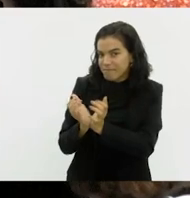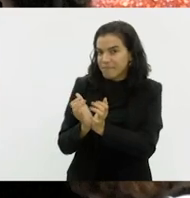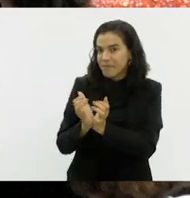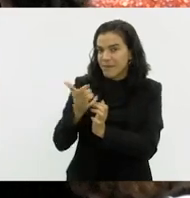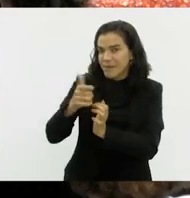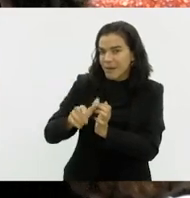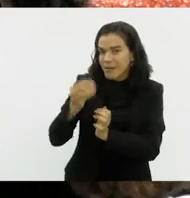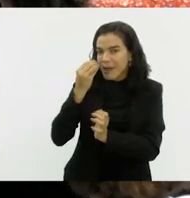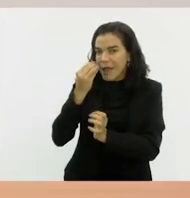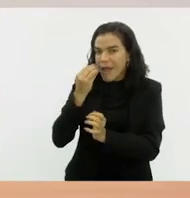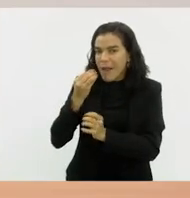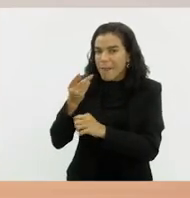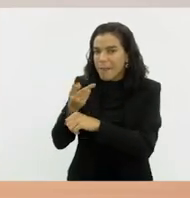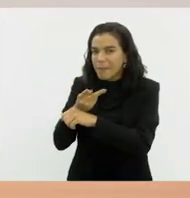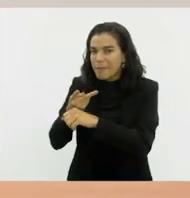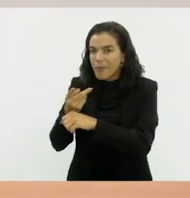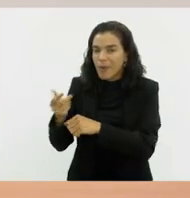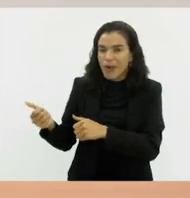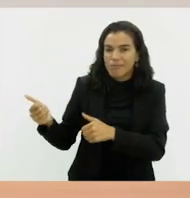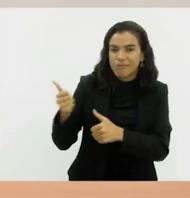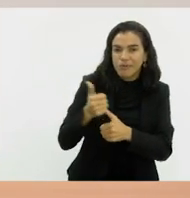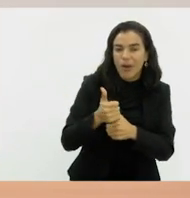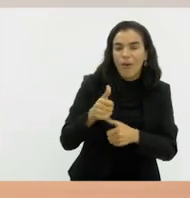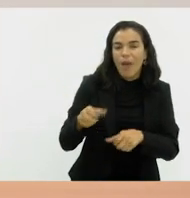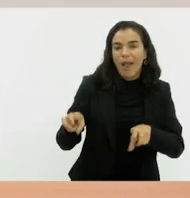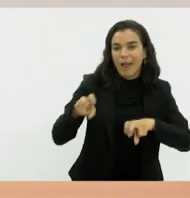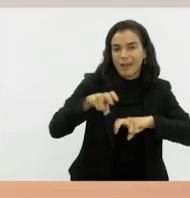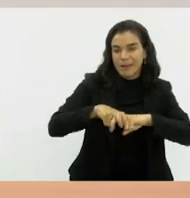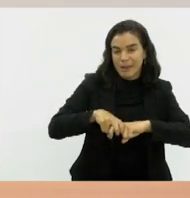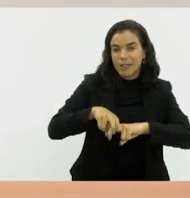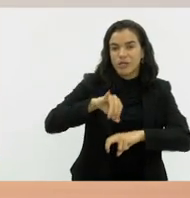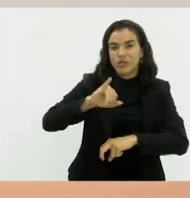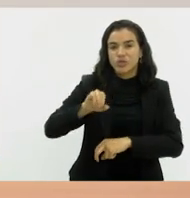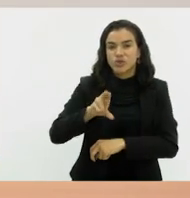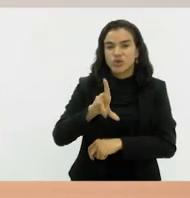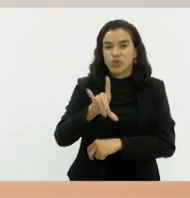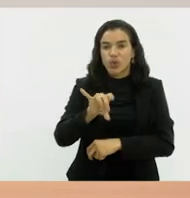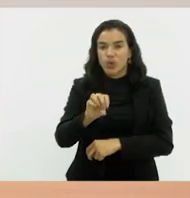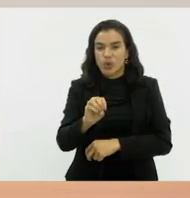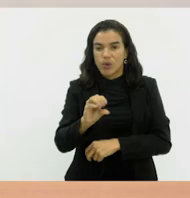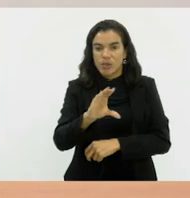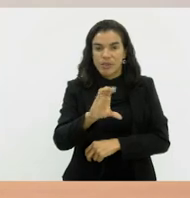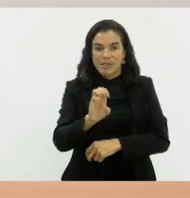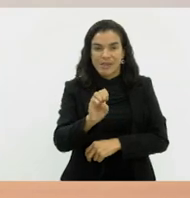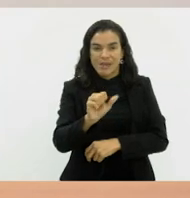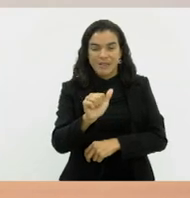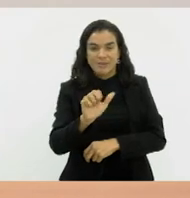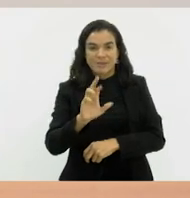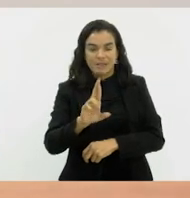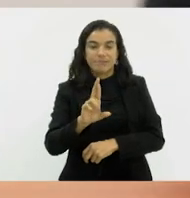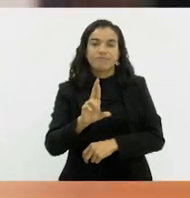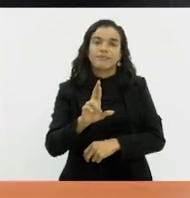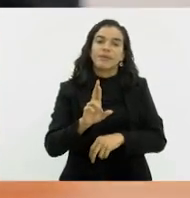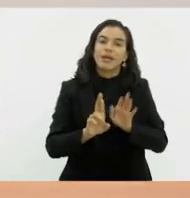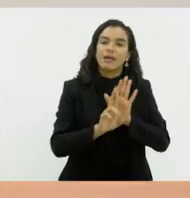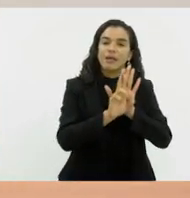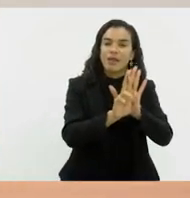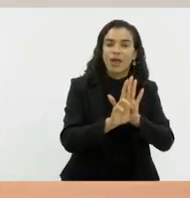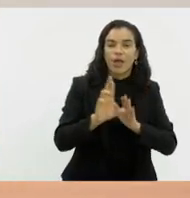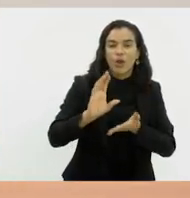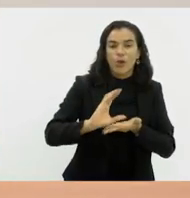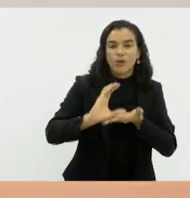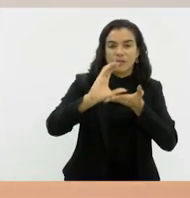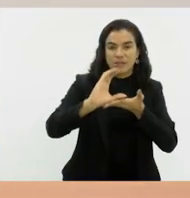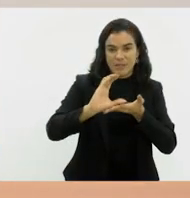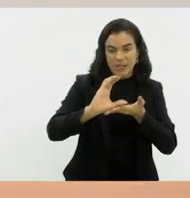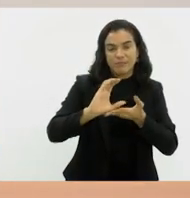uma cadeira, porque está conosco também o Júlio César, representando nesse ato o Conselho Estadual de Saúde.